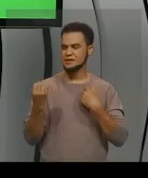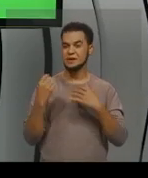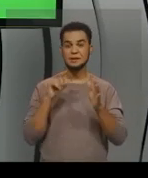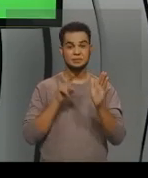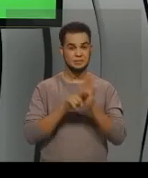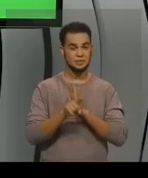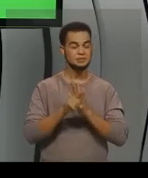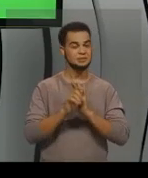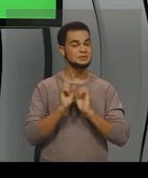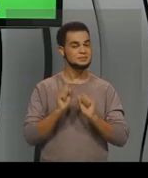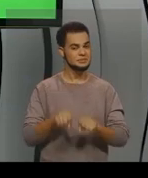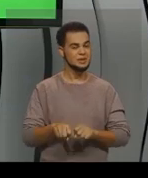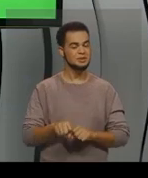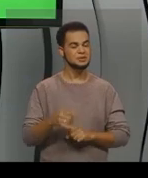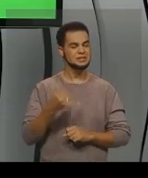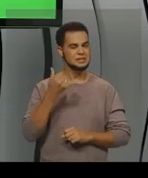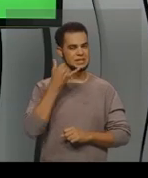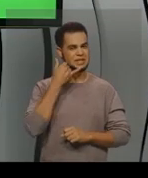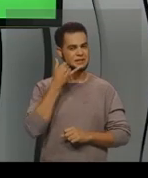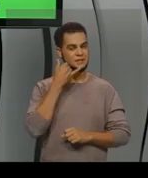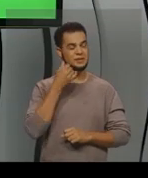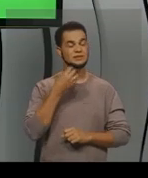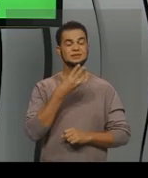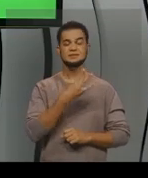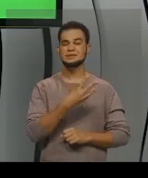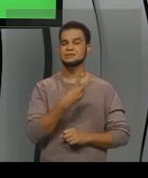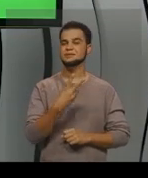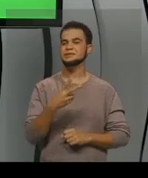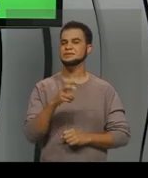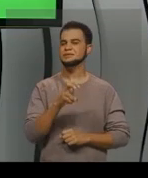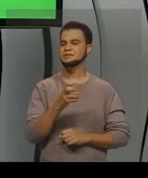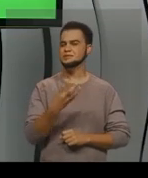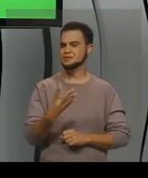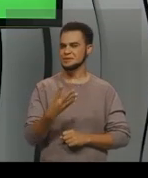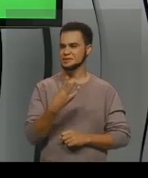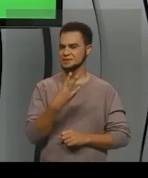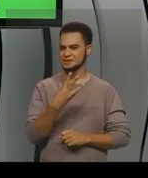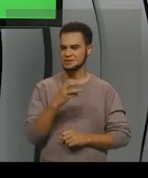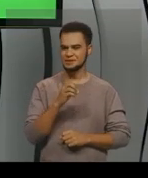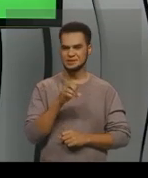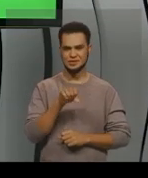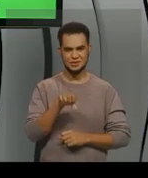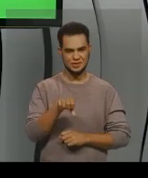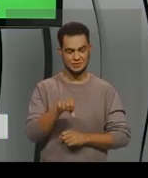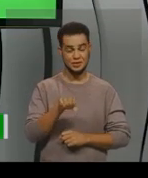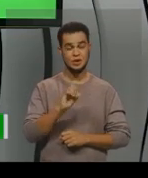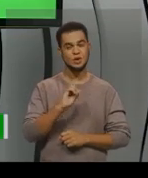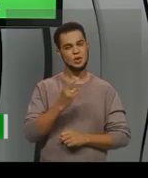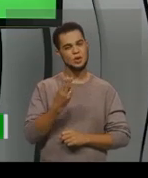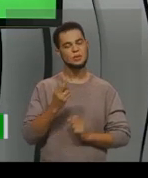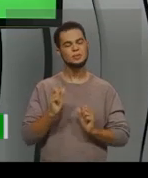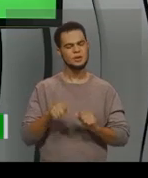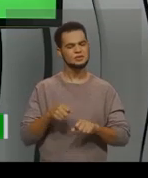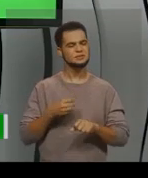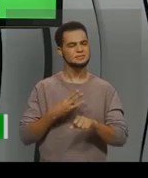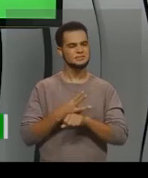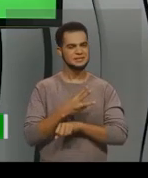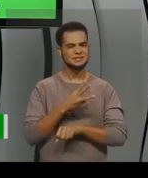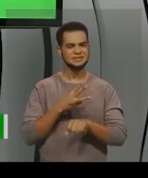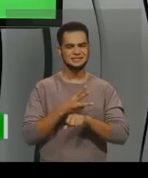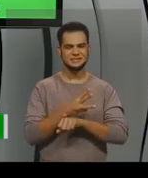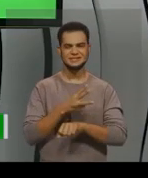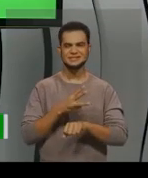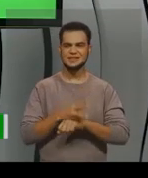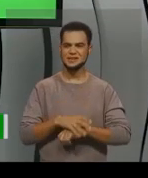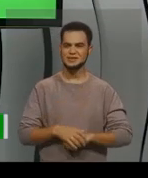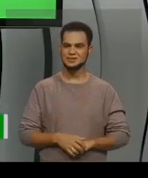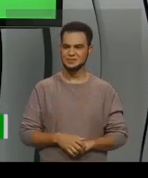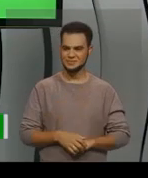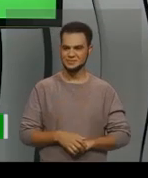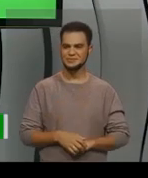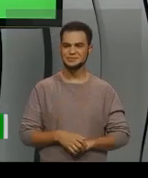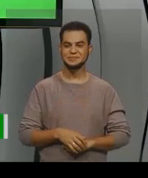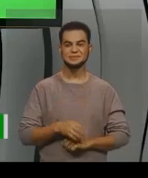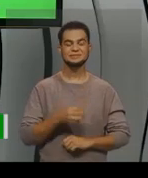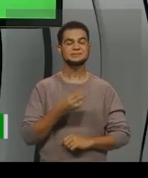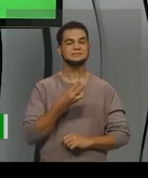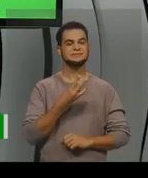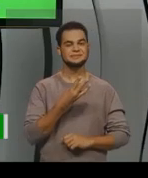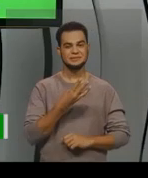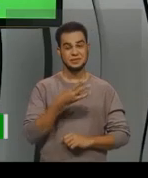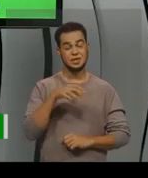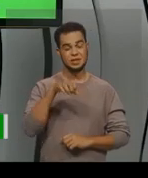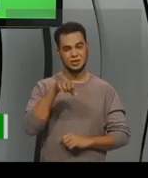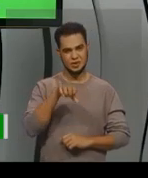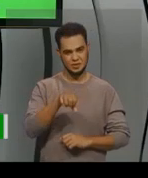no telefone fixo 31 3254 3009 ou envie uma mensagem para o nosso número de WhatsApp no 31